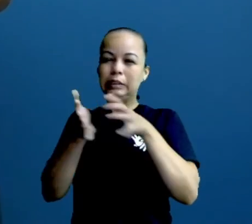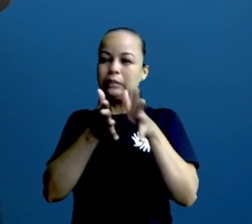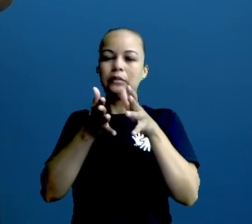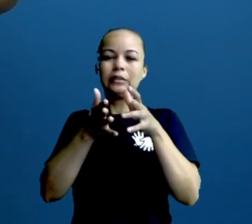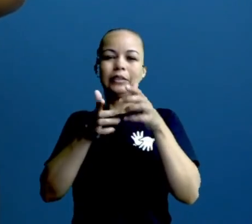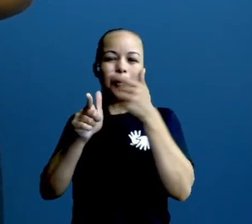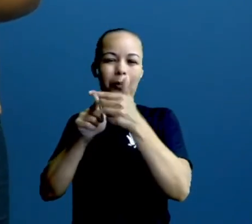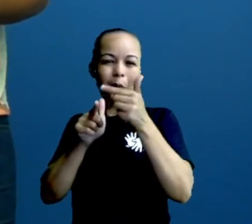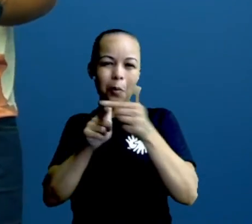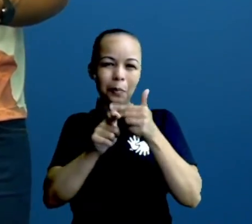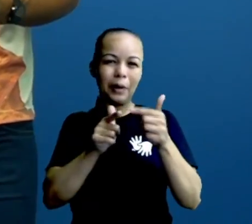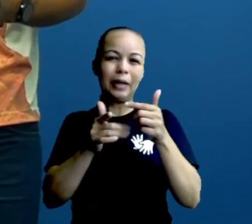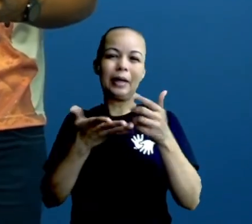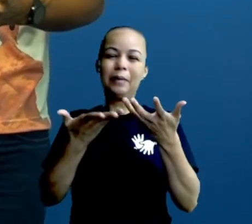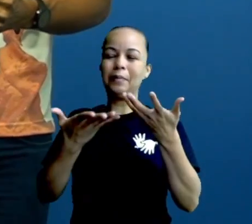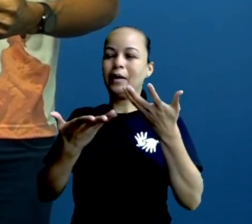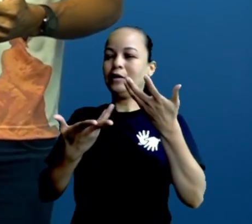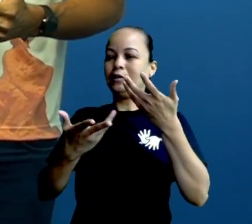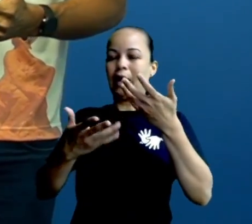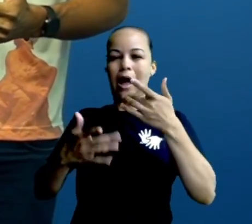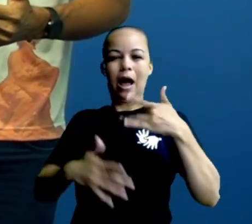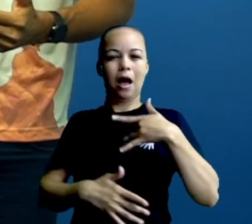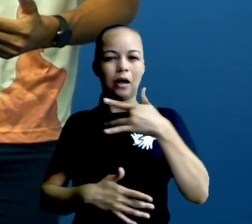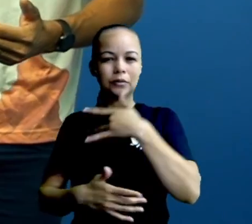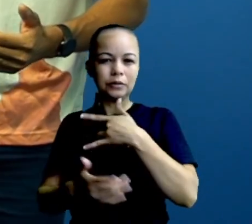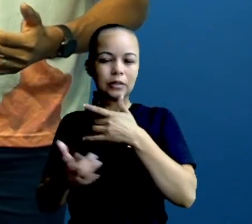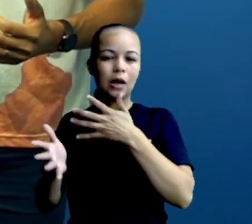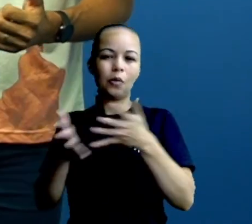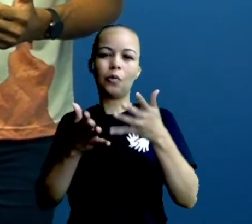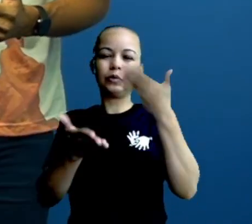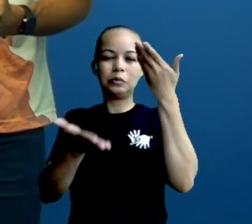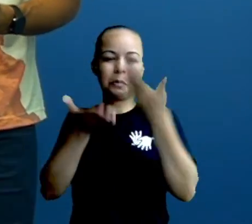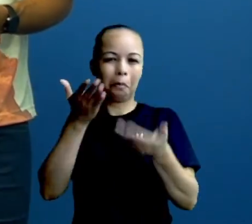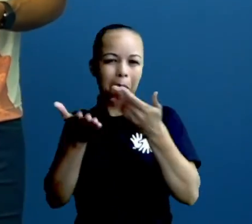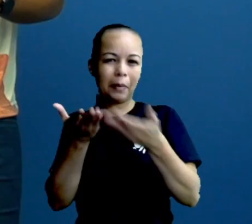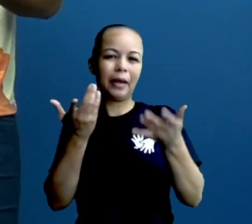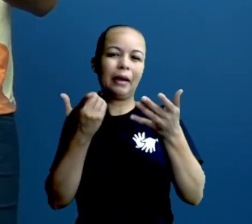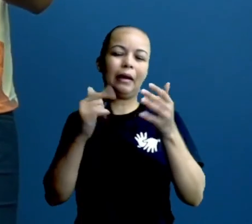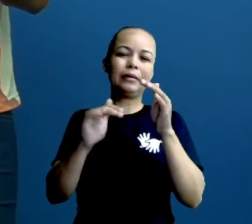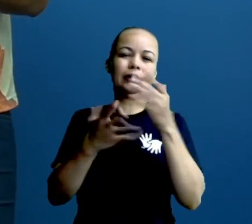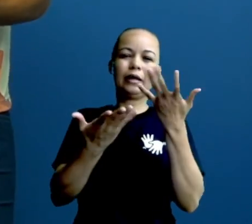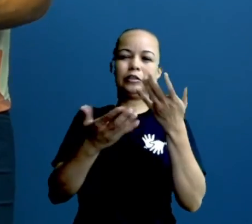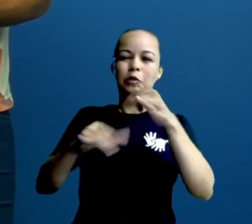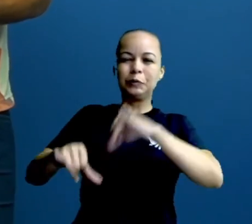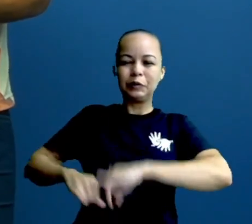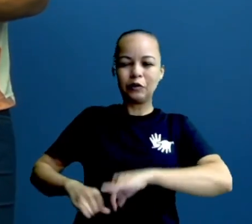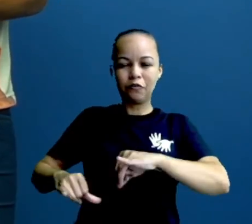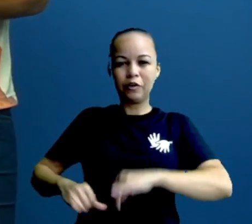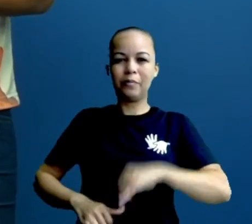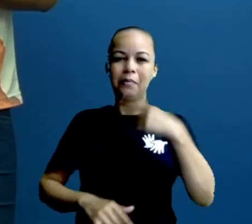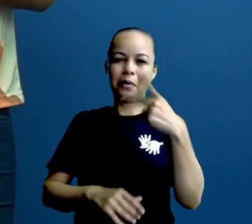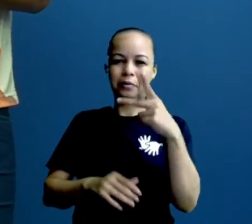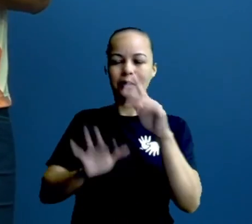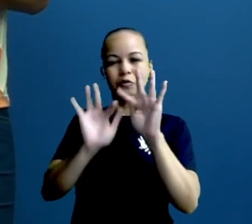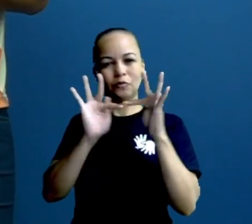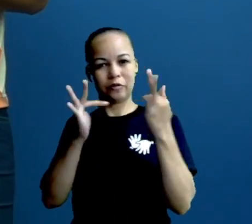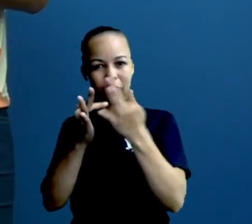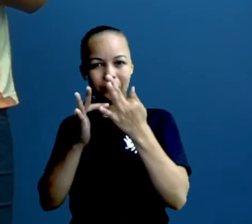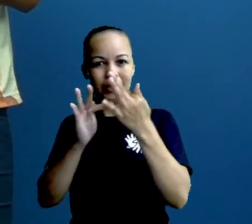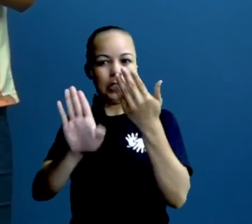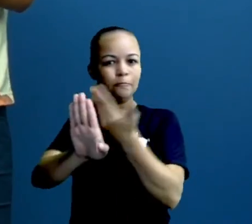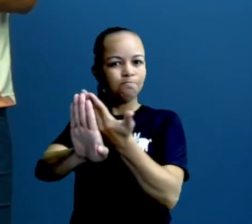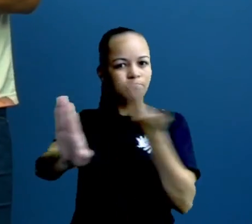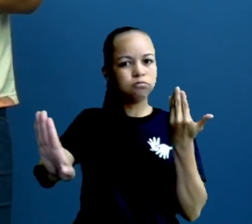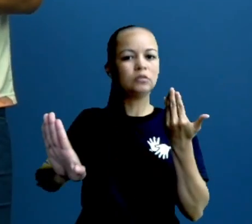só vão promover danos, que só vão promover perdas, que só vão promover sofrimento à sua família, fique